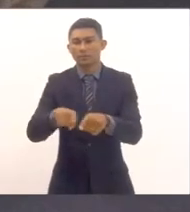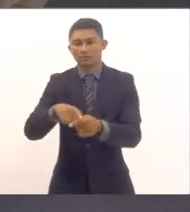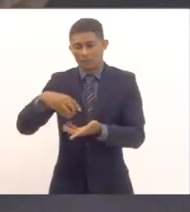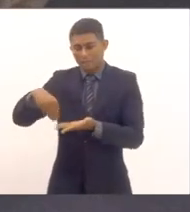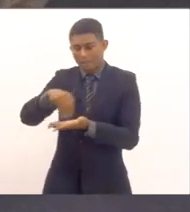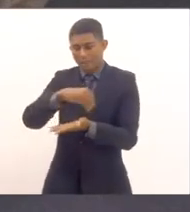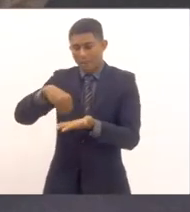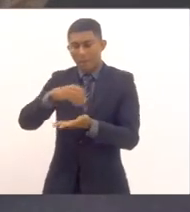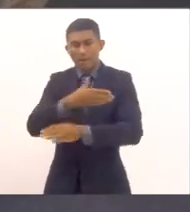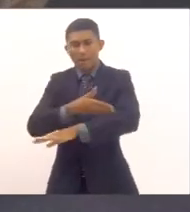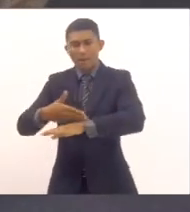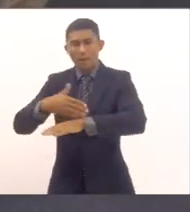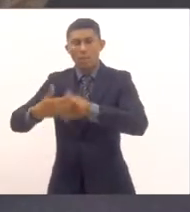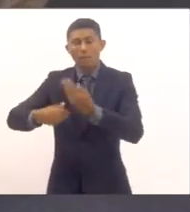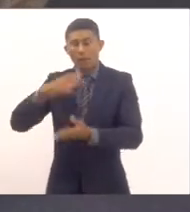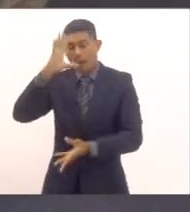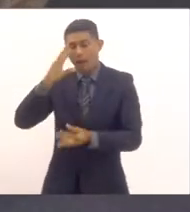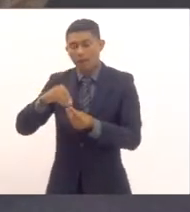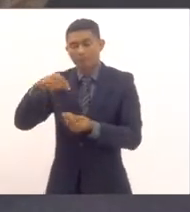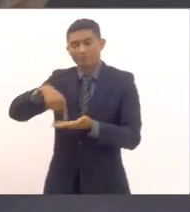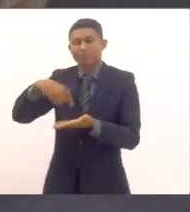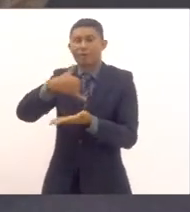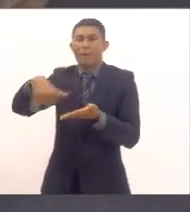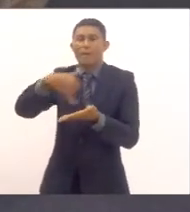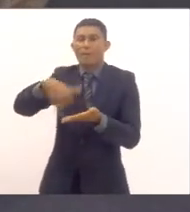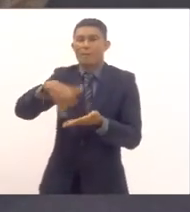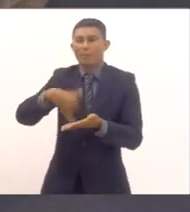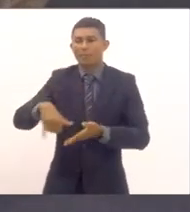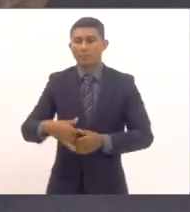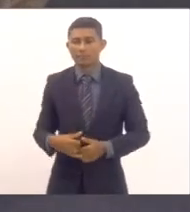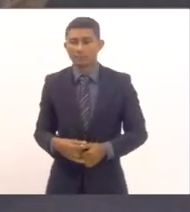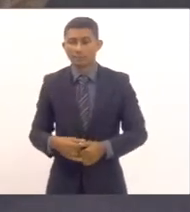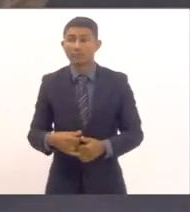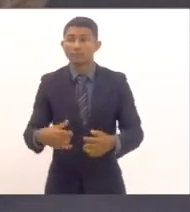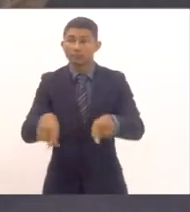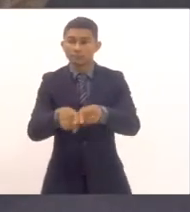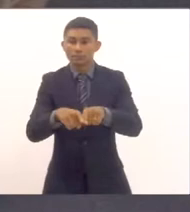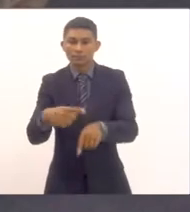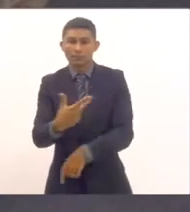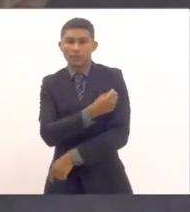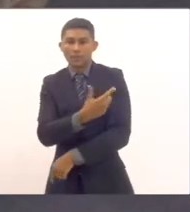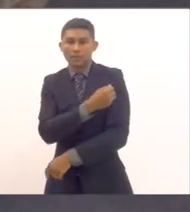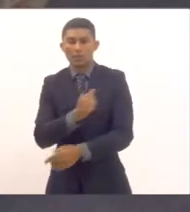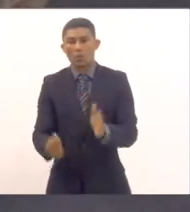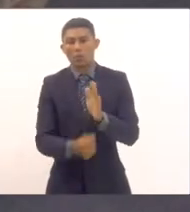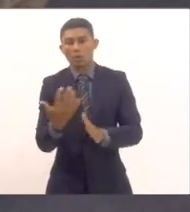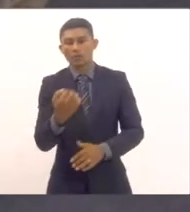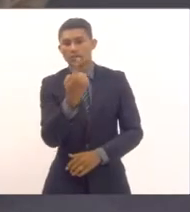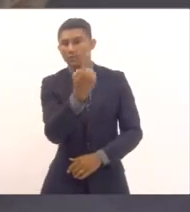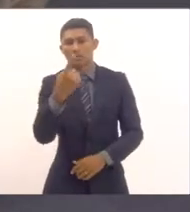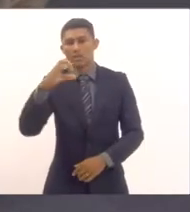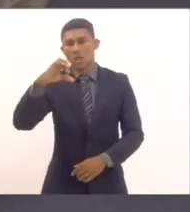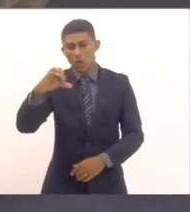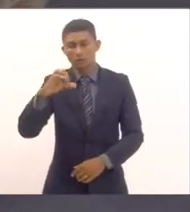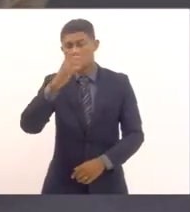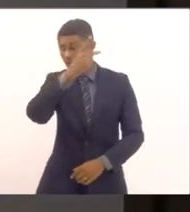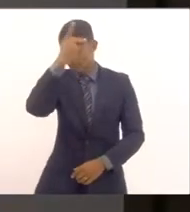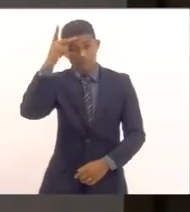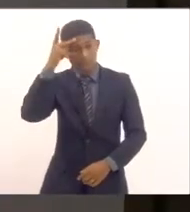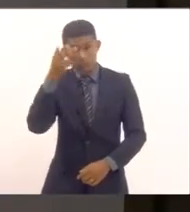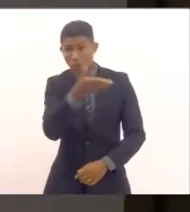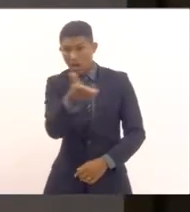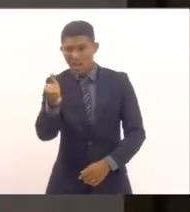depois se concretiza como cocaína 119 seringas de para usuários de